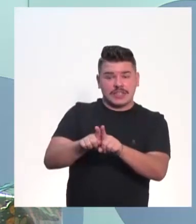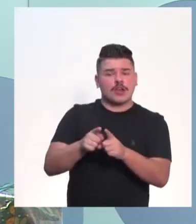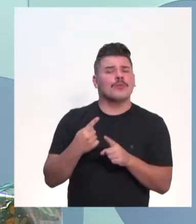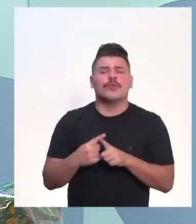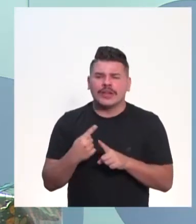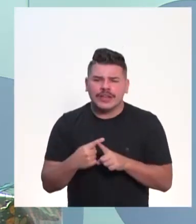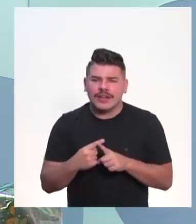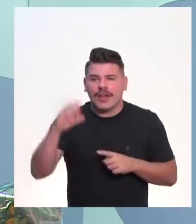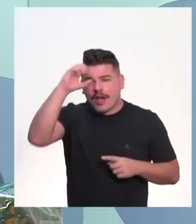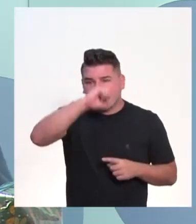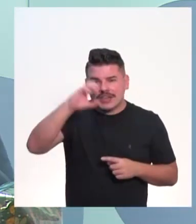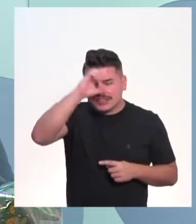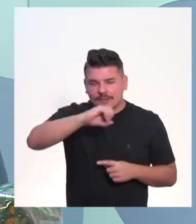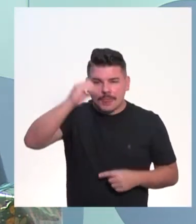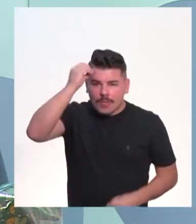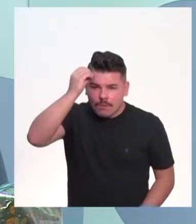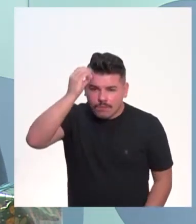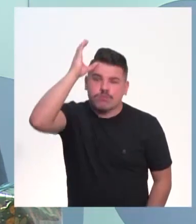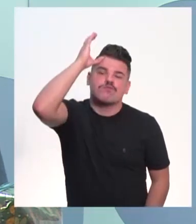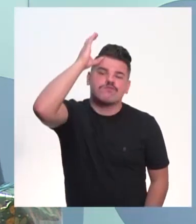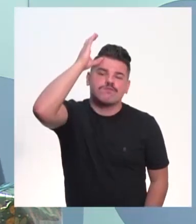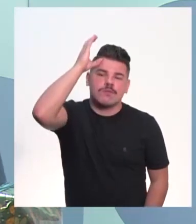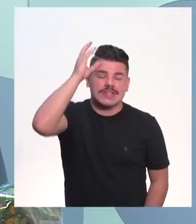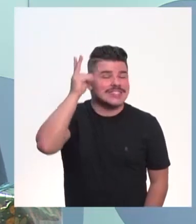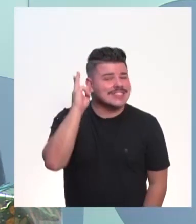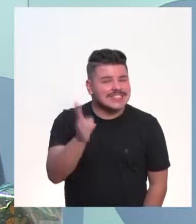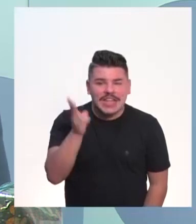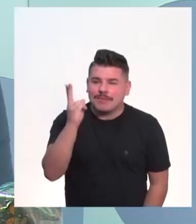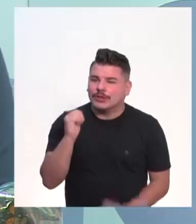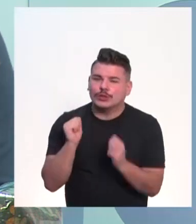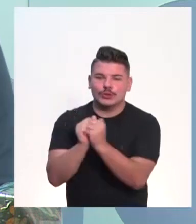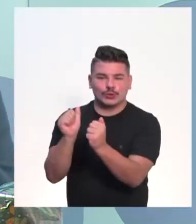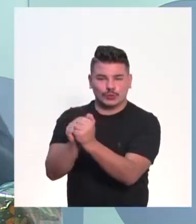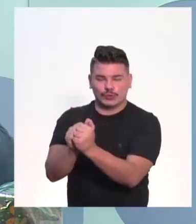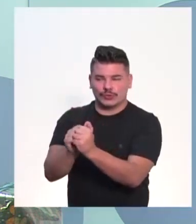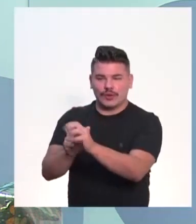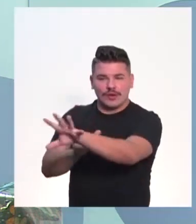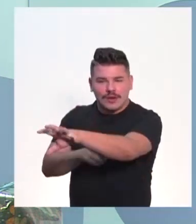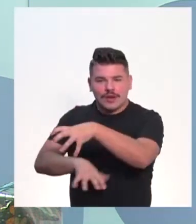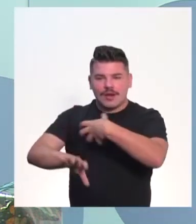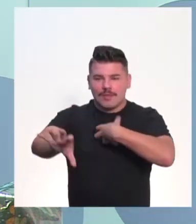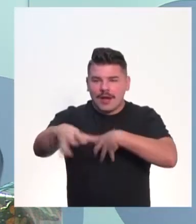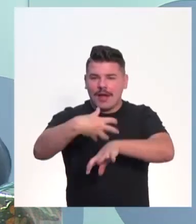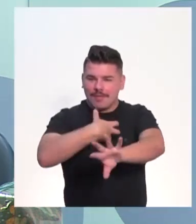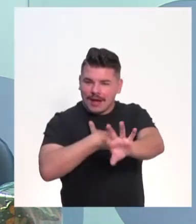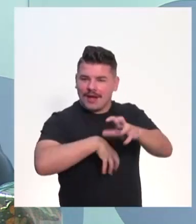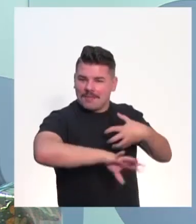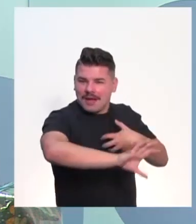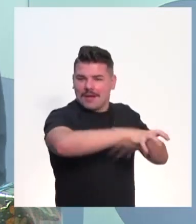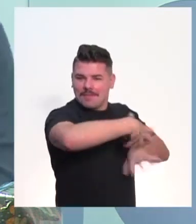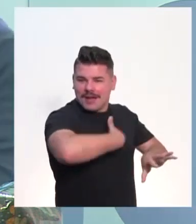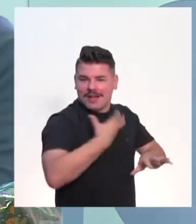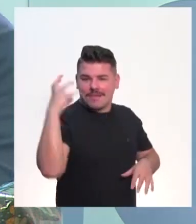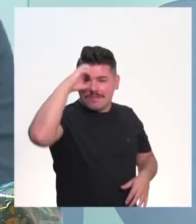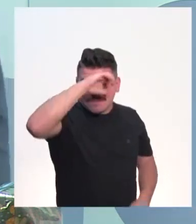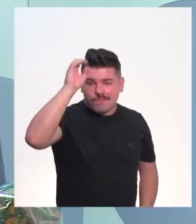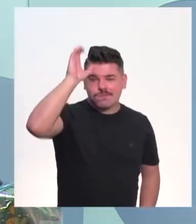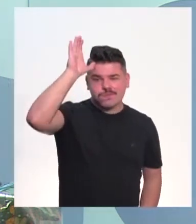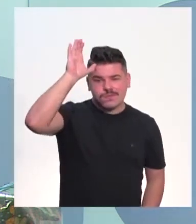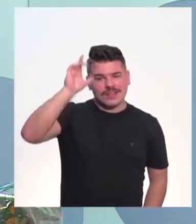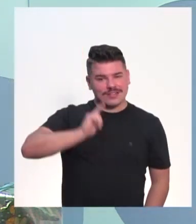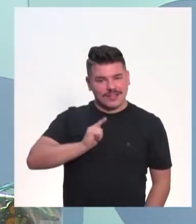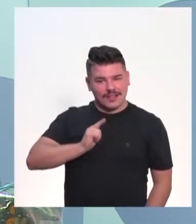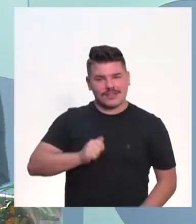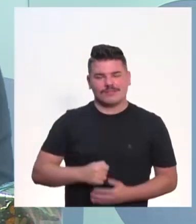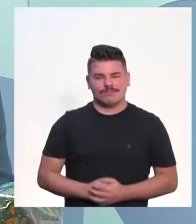gente, ele é feito sempre em relação a outras pessoas. Então, isso é muito importante. Agora, pensando um